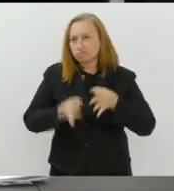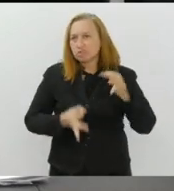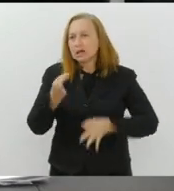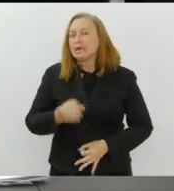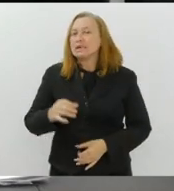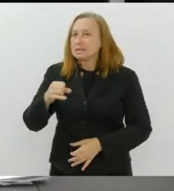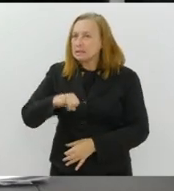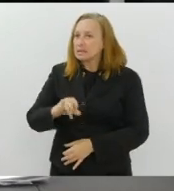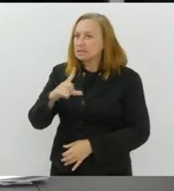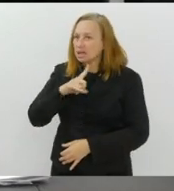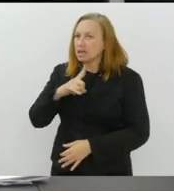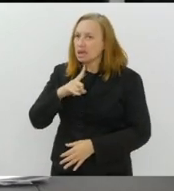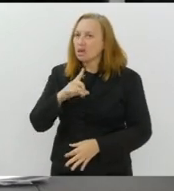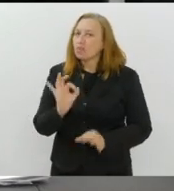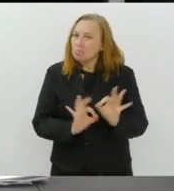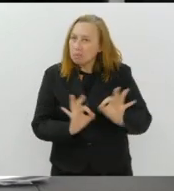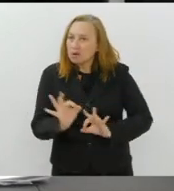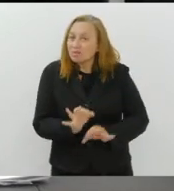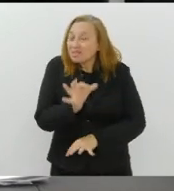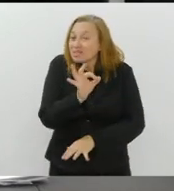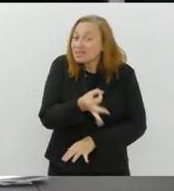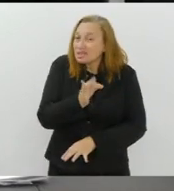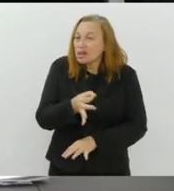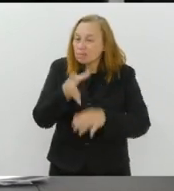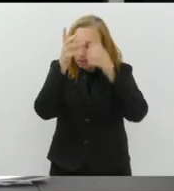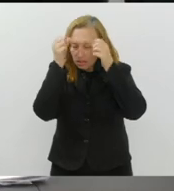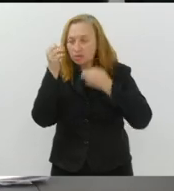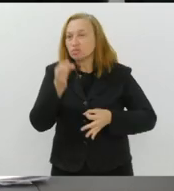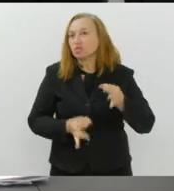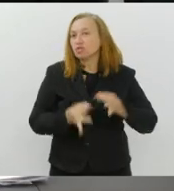plano efetivo para que o Tribunal,